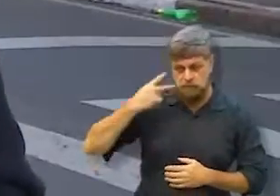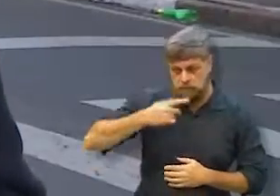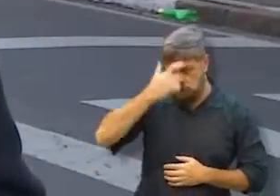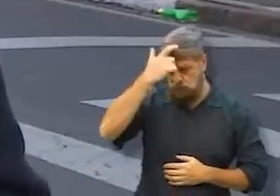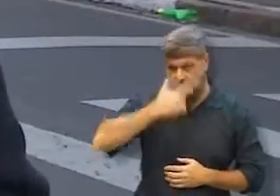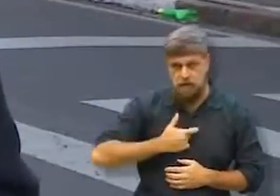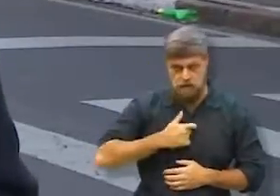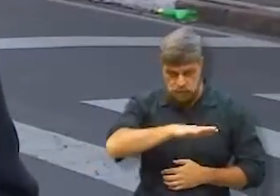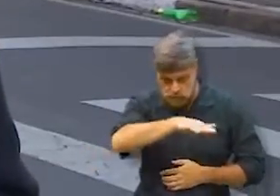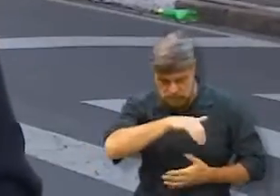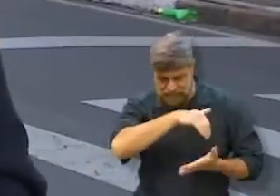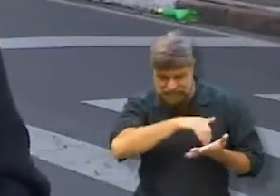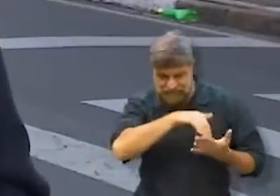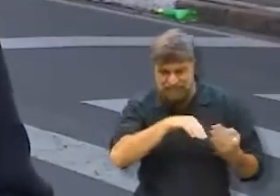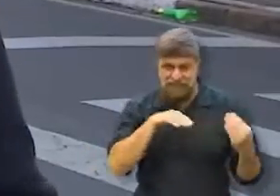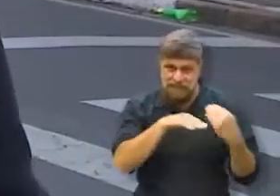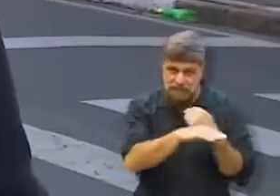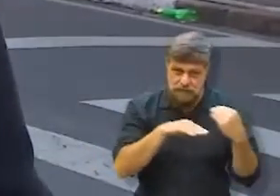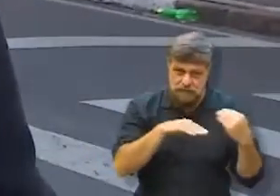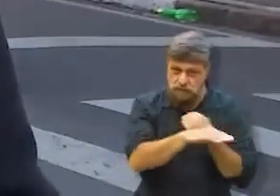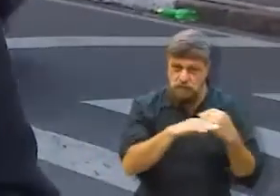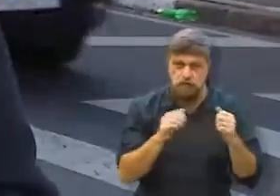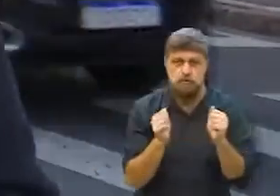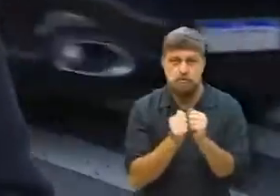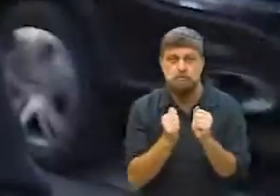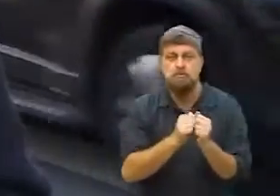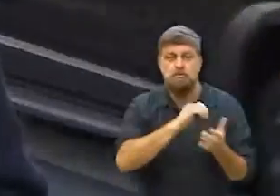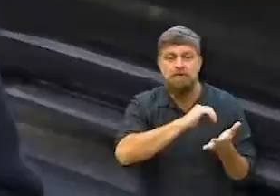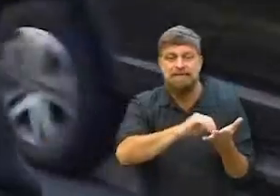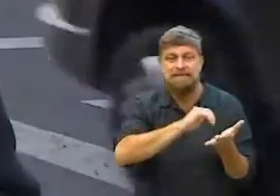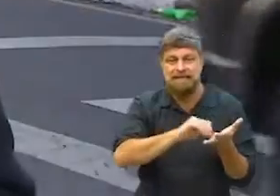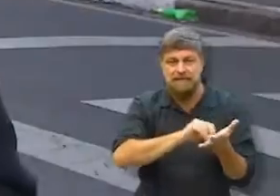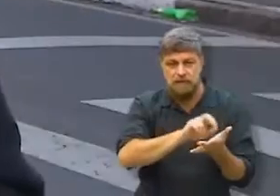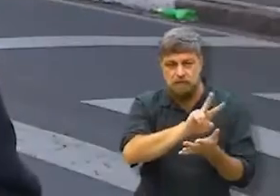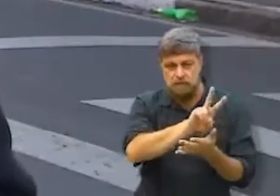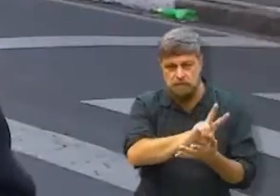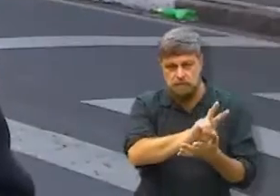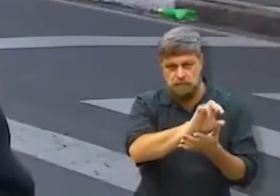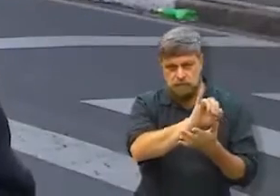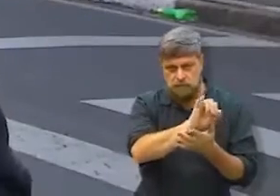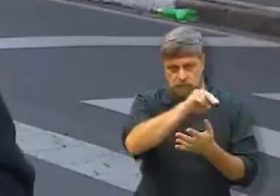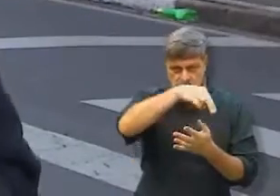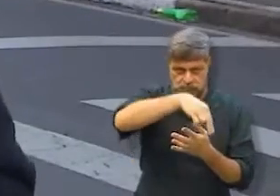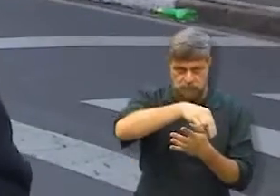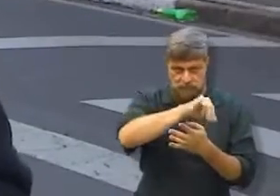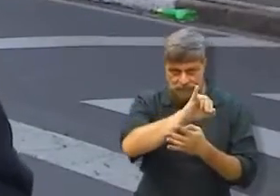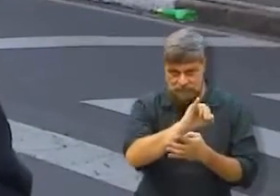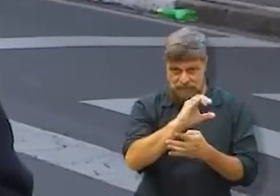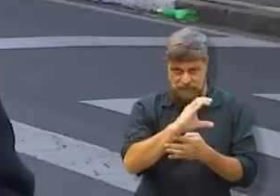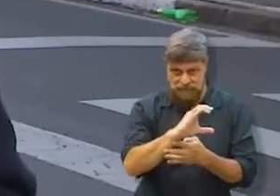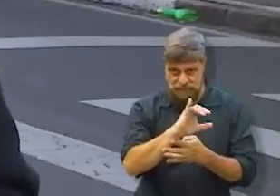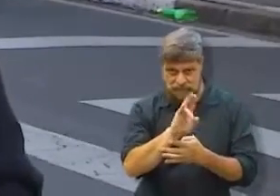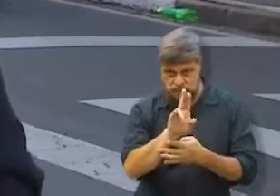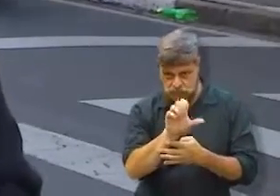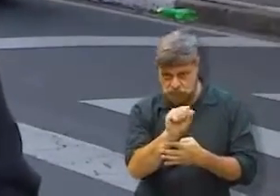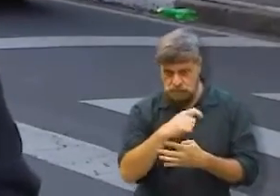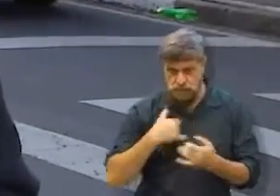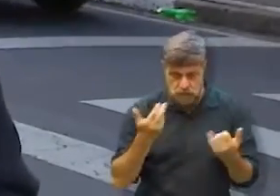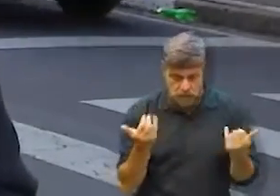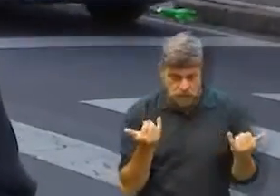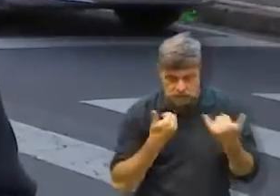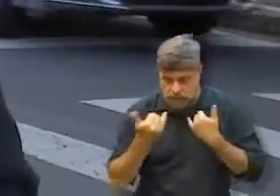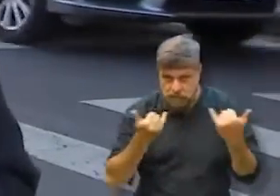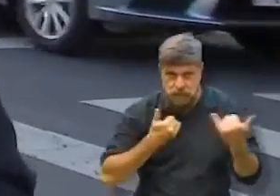desse vereador junto à Secretaria de Transportes, através do secretário Vinícius Reveretti, estamos tendo uma